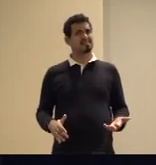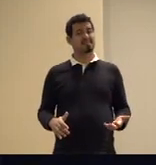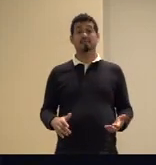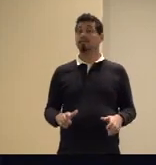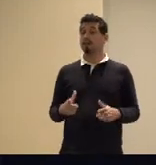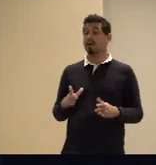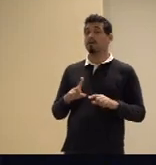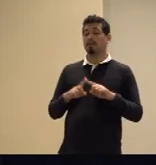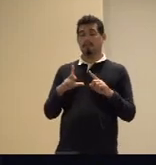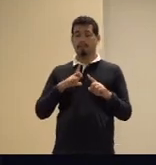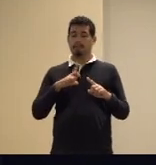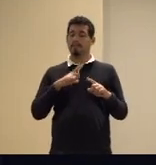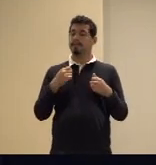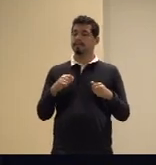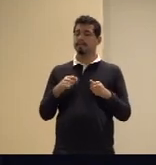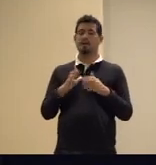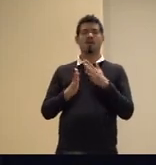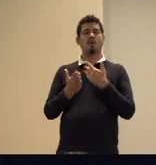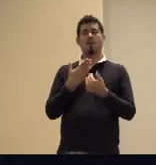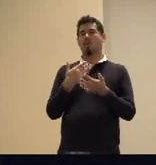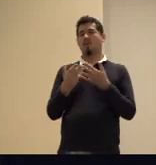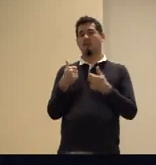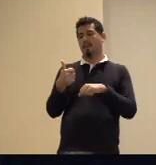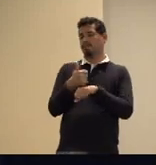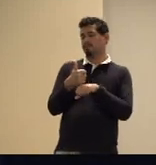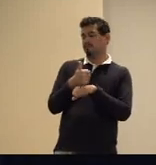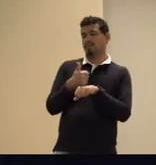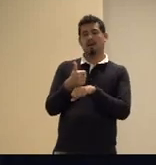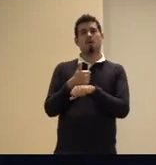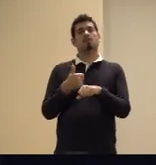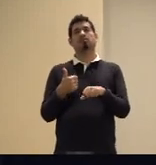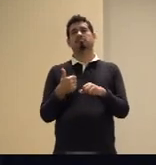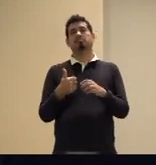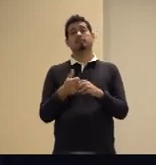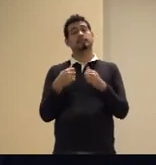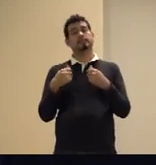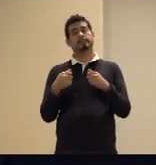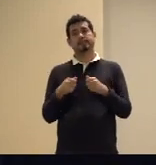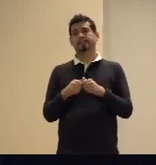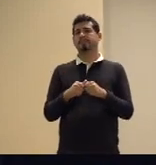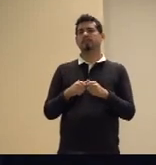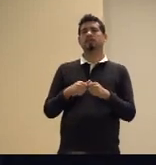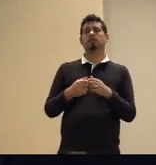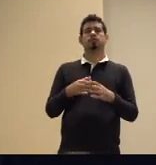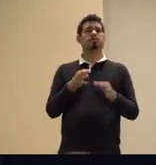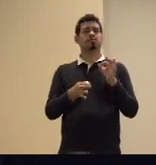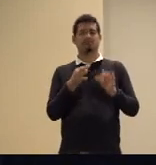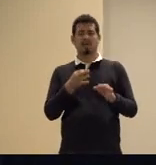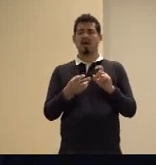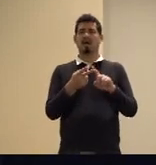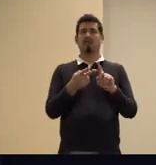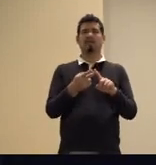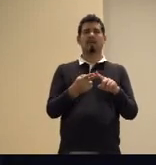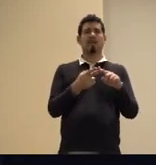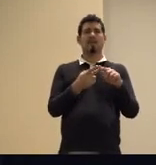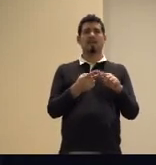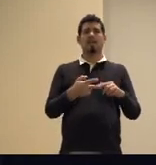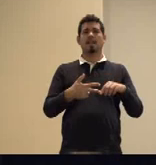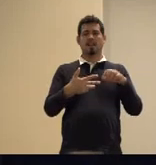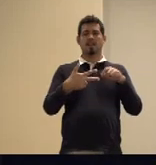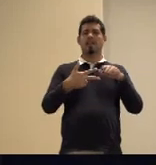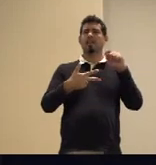ainda isso, por qualquer profissional do Poder Judiciário, do Poder Legislativo ou do